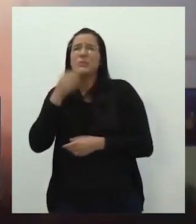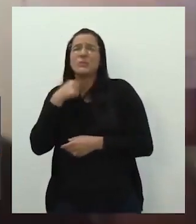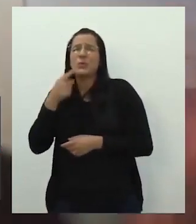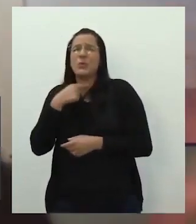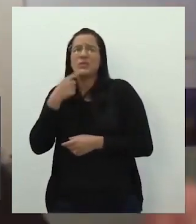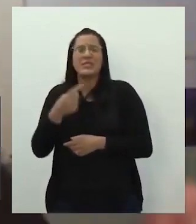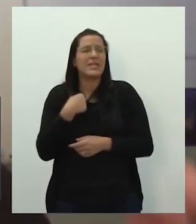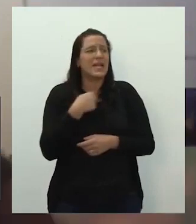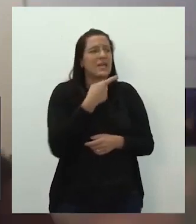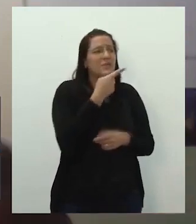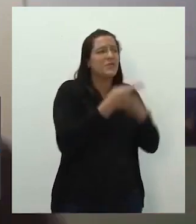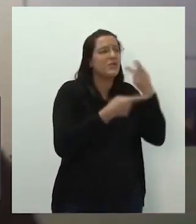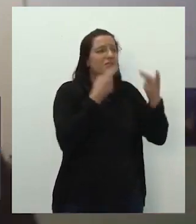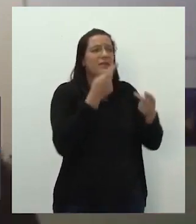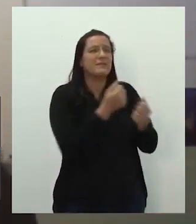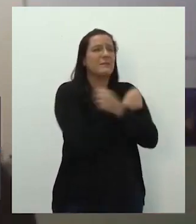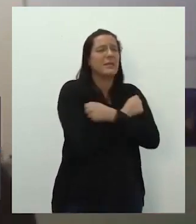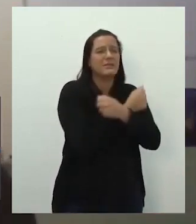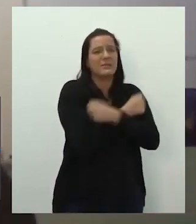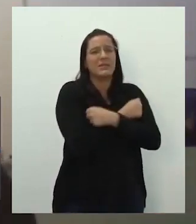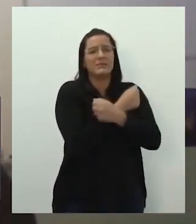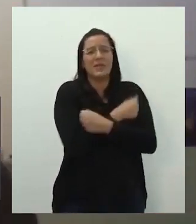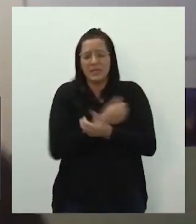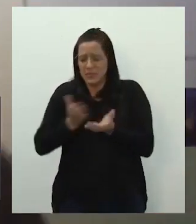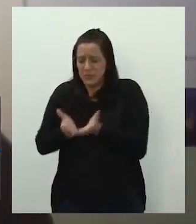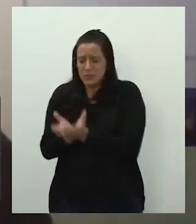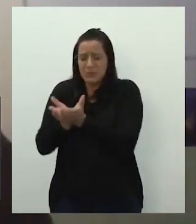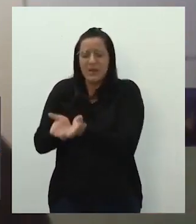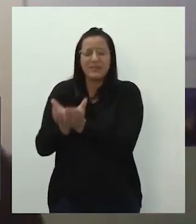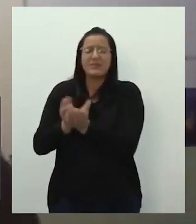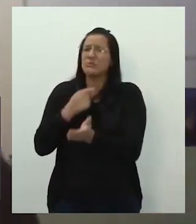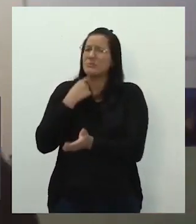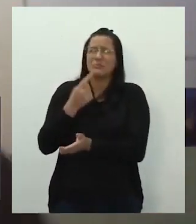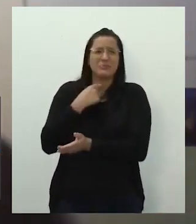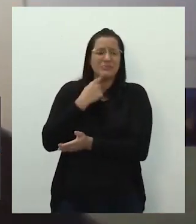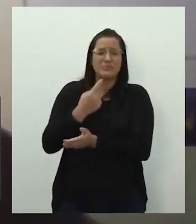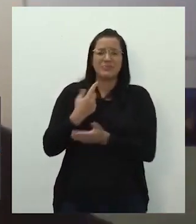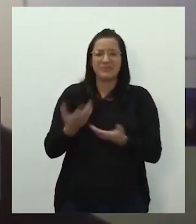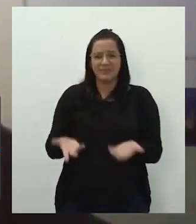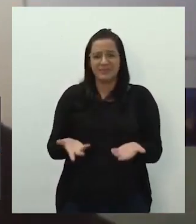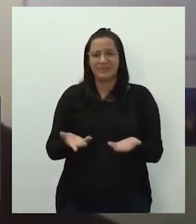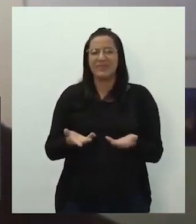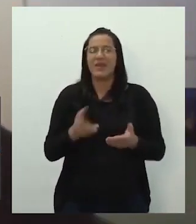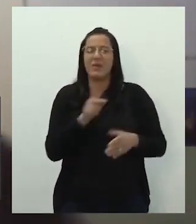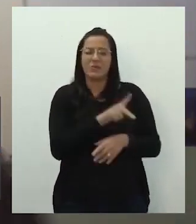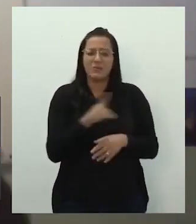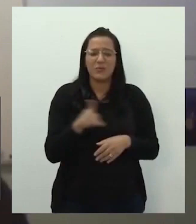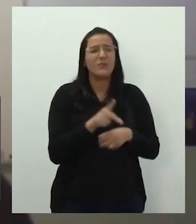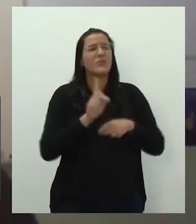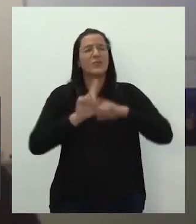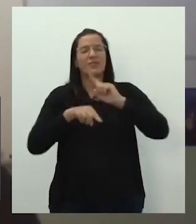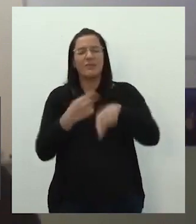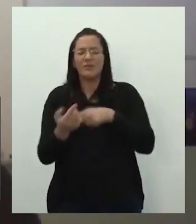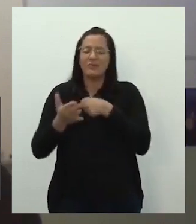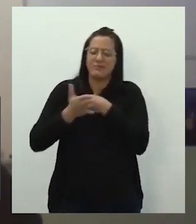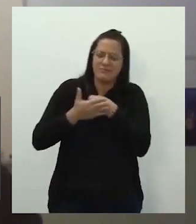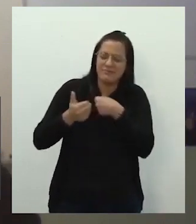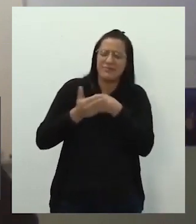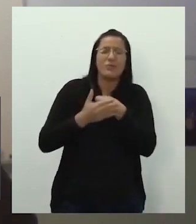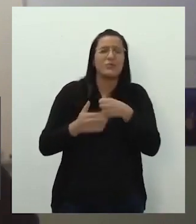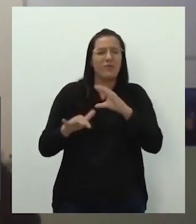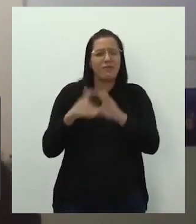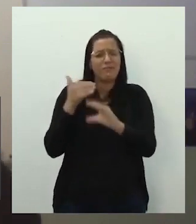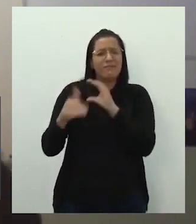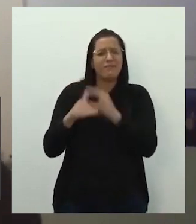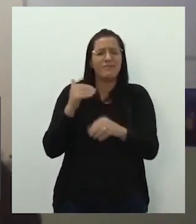estava rodando o estado inteiro e ainda o barquinho não andava, né? É o ao vivo, né? Aí os professores iam consolando a gente ali no chat. Olha, Thomas